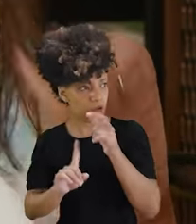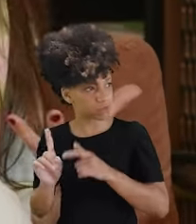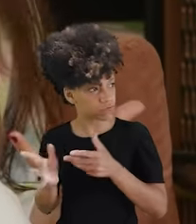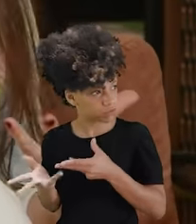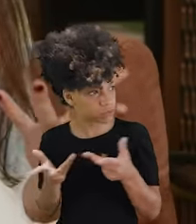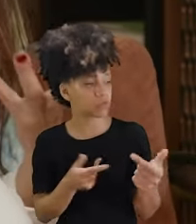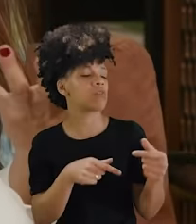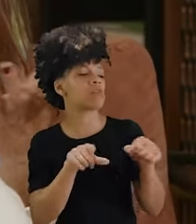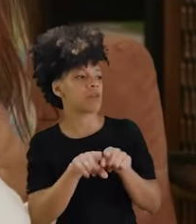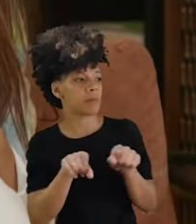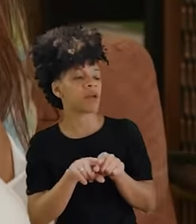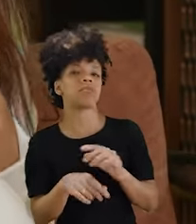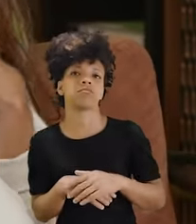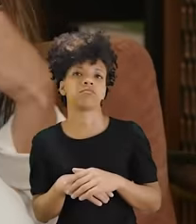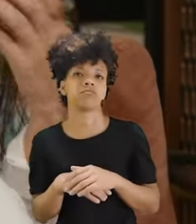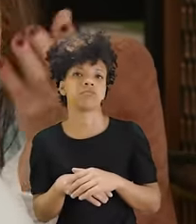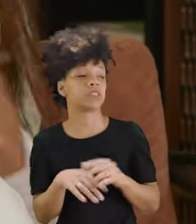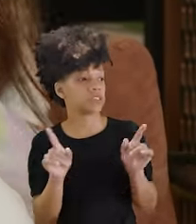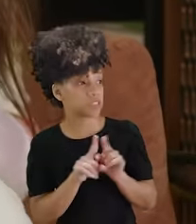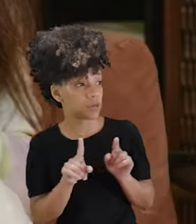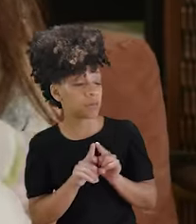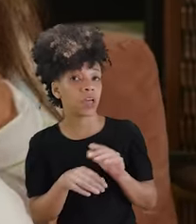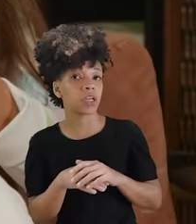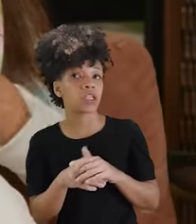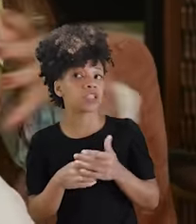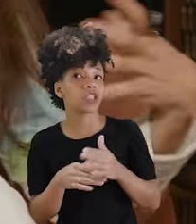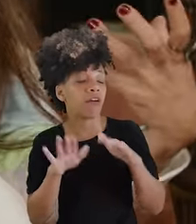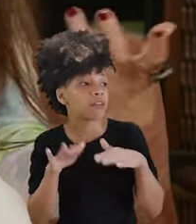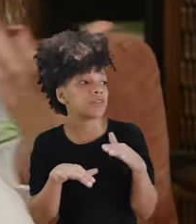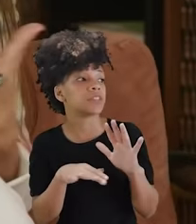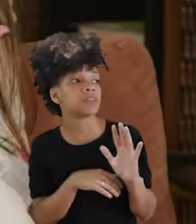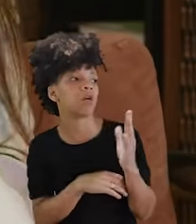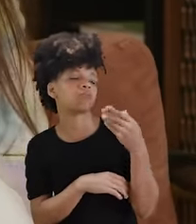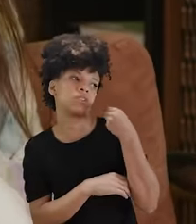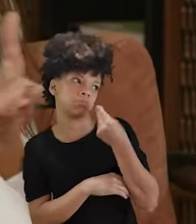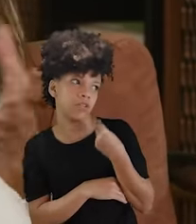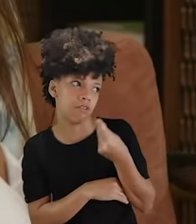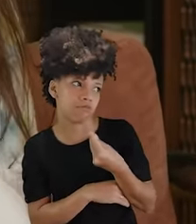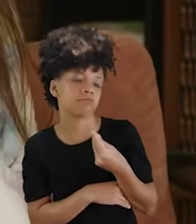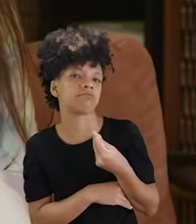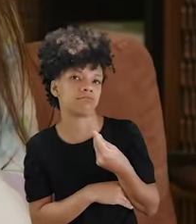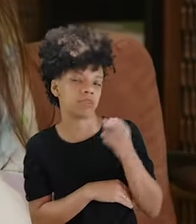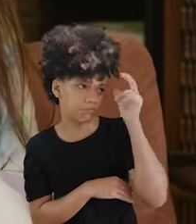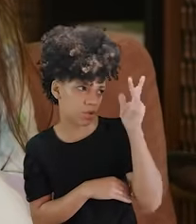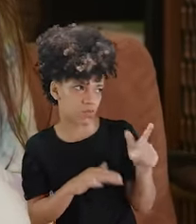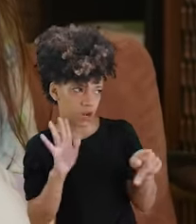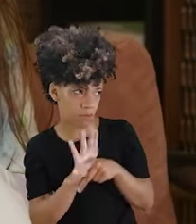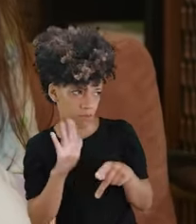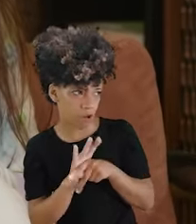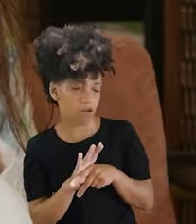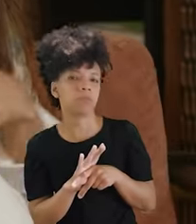como artistas convidados também né de saído do que na maioria acontece né não na